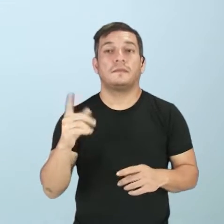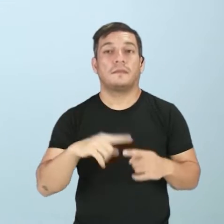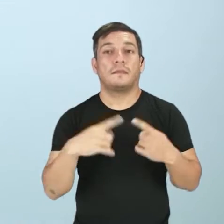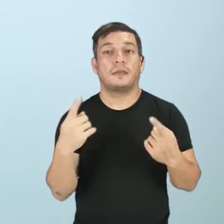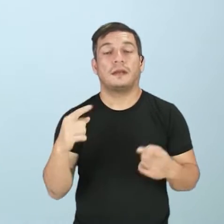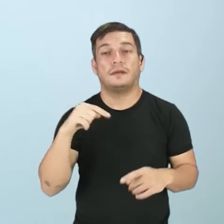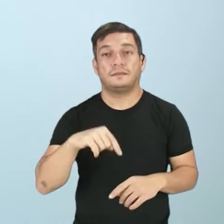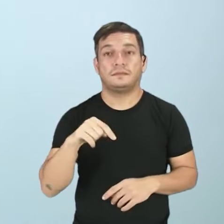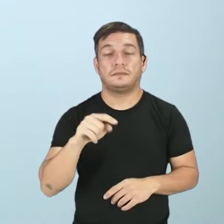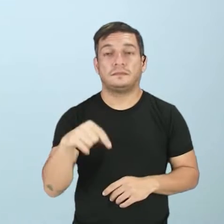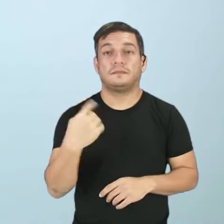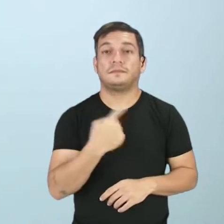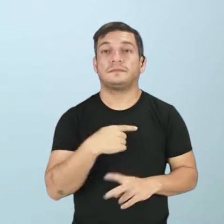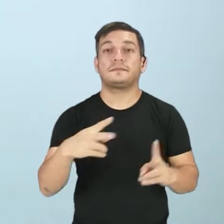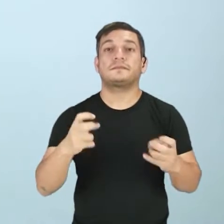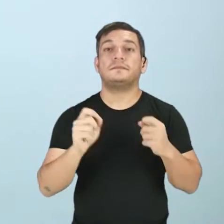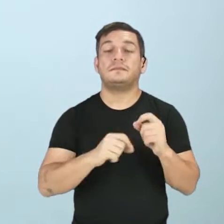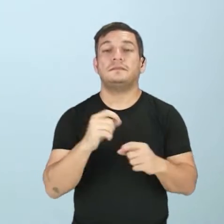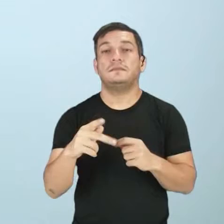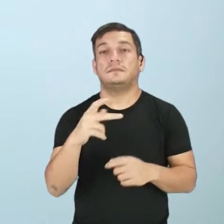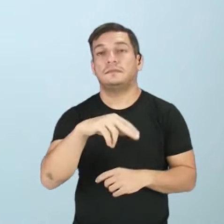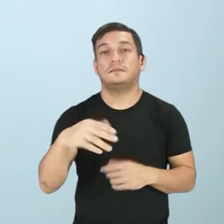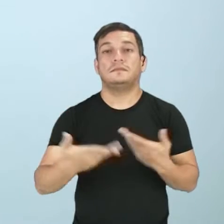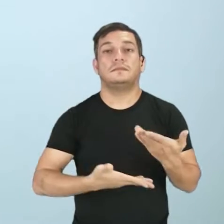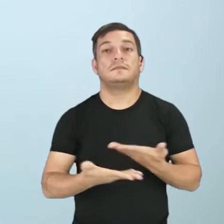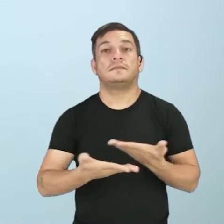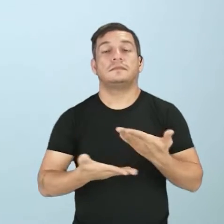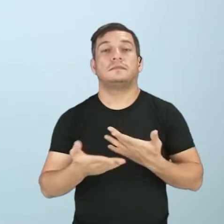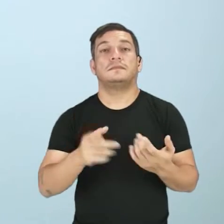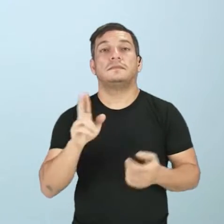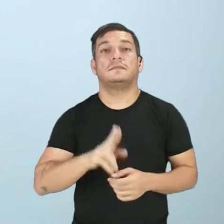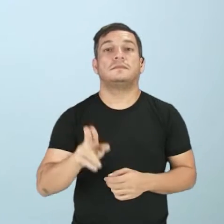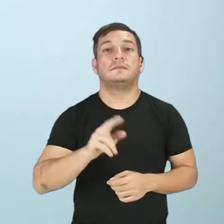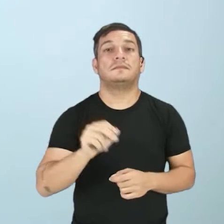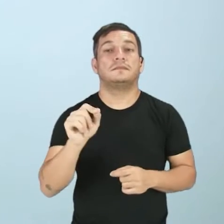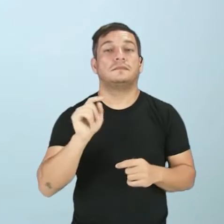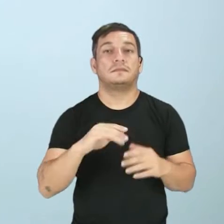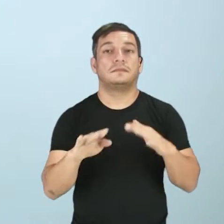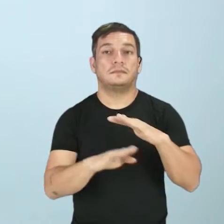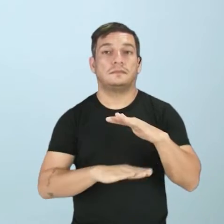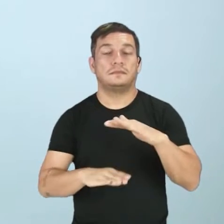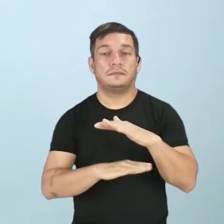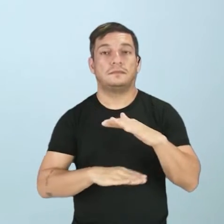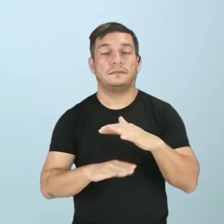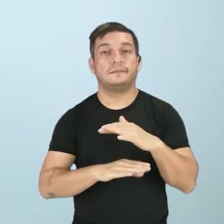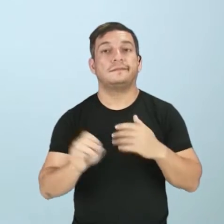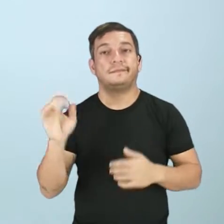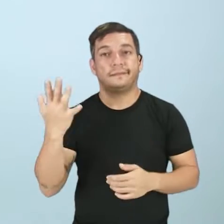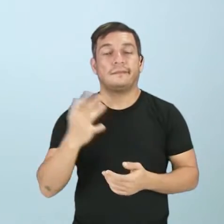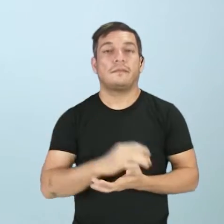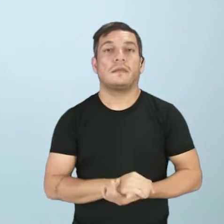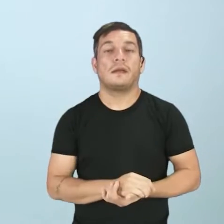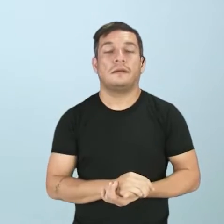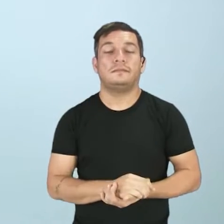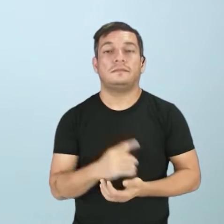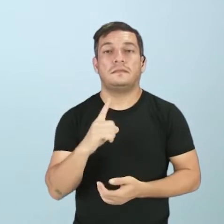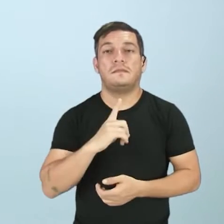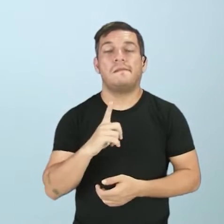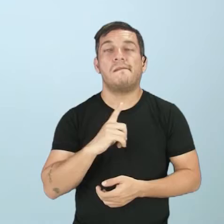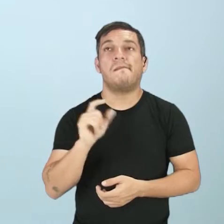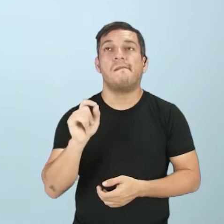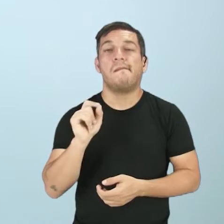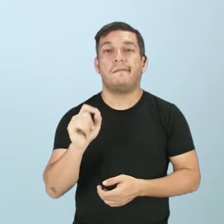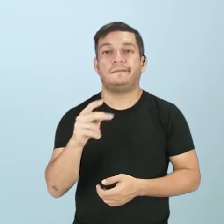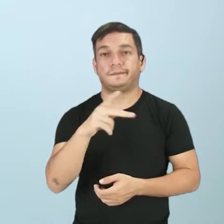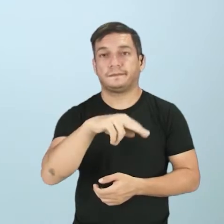nós aqui observamos que é um pronome de tratamento que é usado nos casos mais informais, situações informais. Aí nós temos